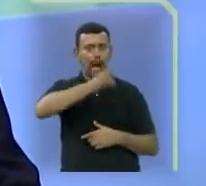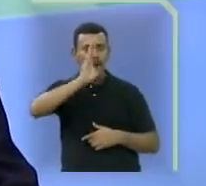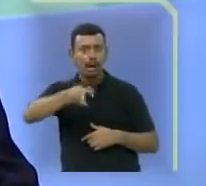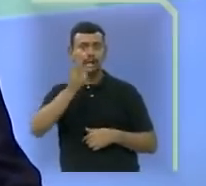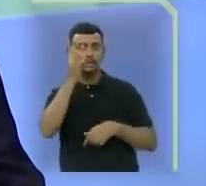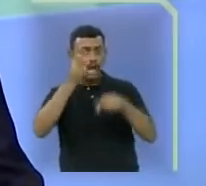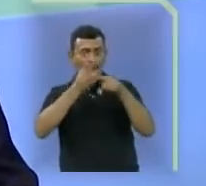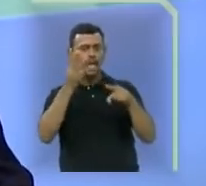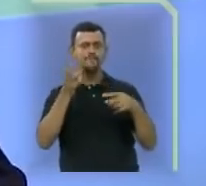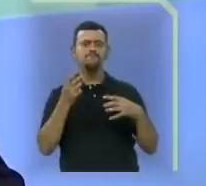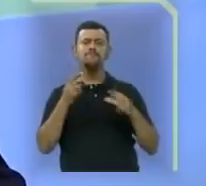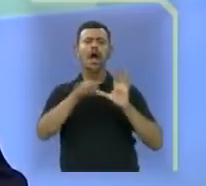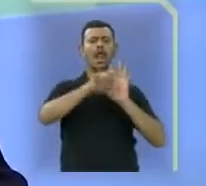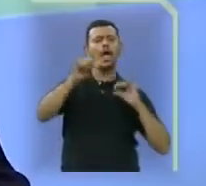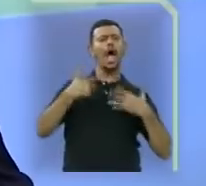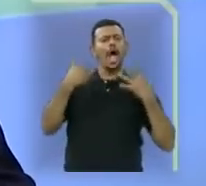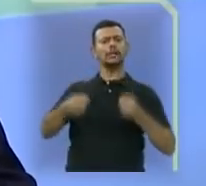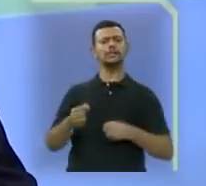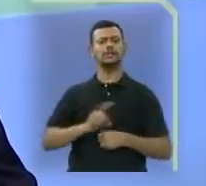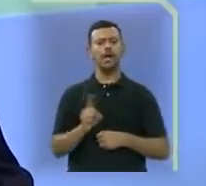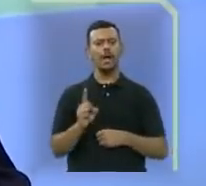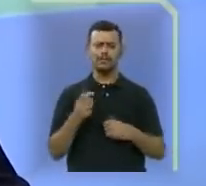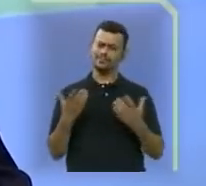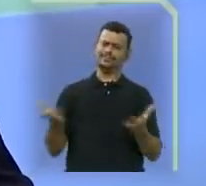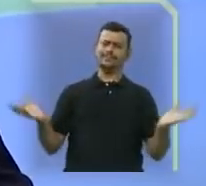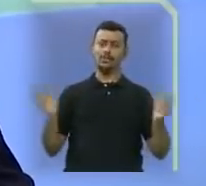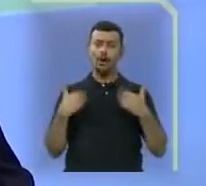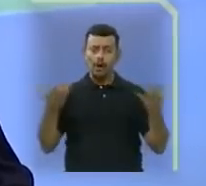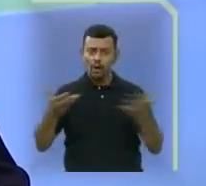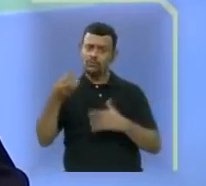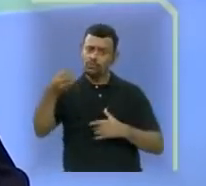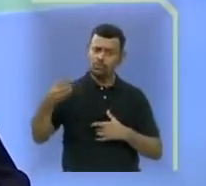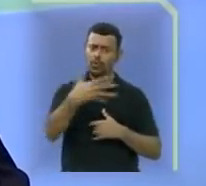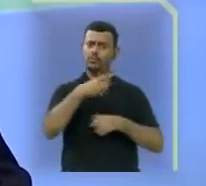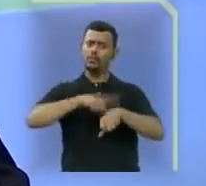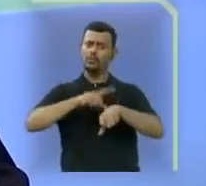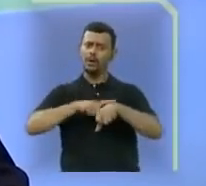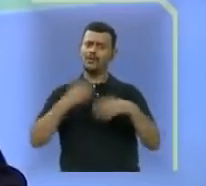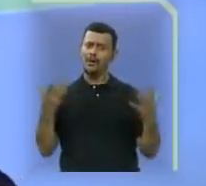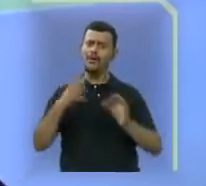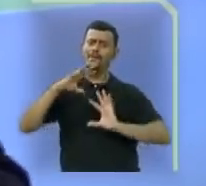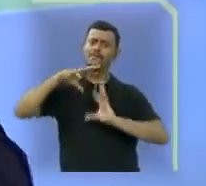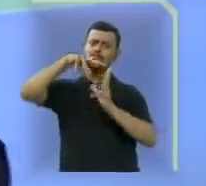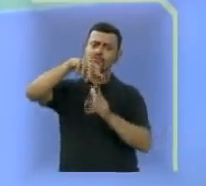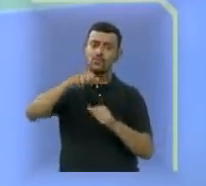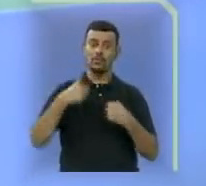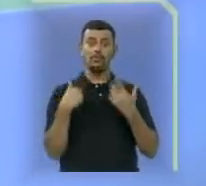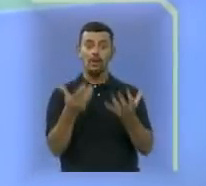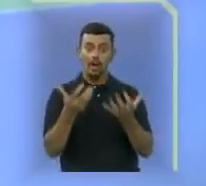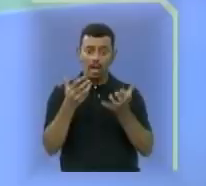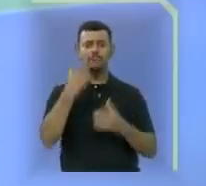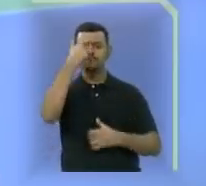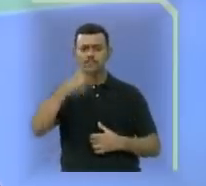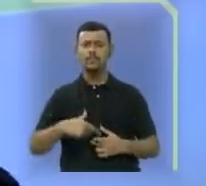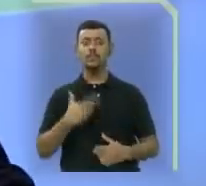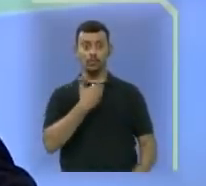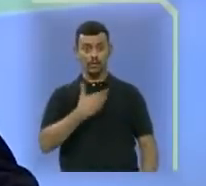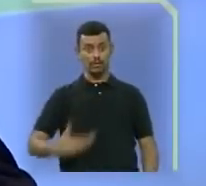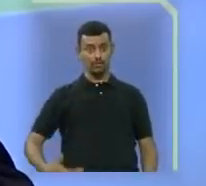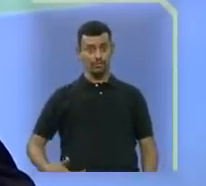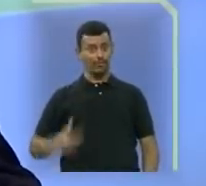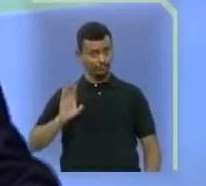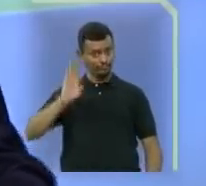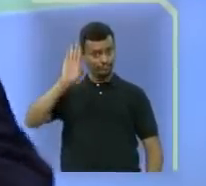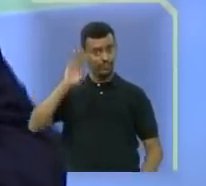era saudável. Nós estamos num novo momento no mundo. E, na verdade, o que eu quero mesmo, eu sou candidato a governador e quero,